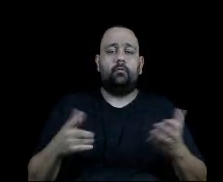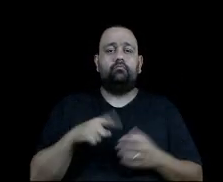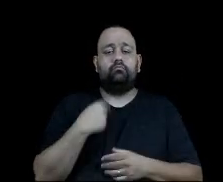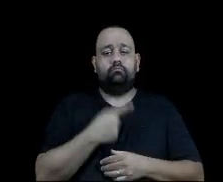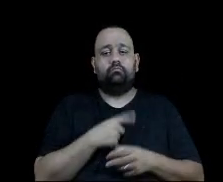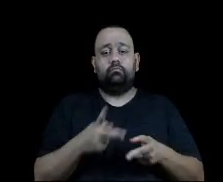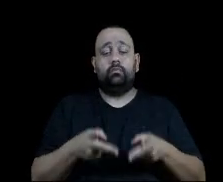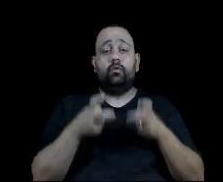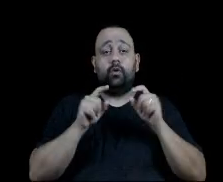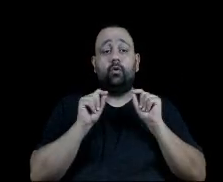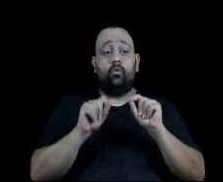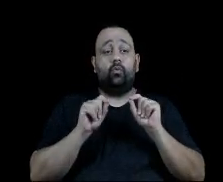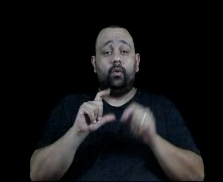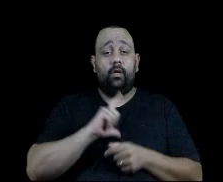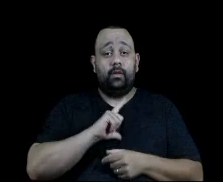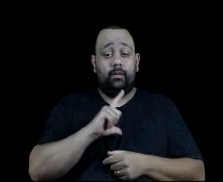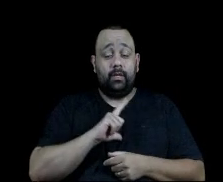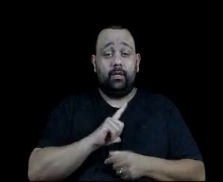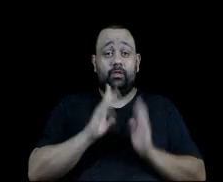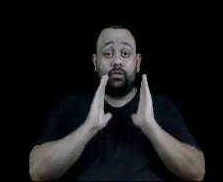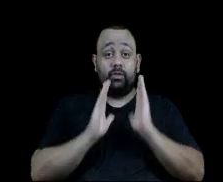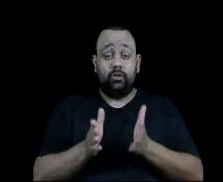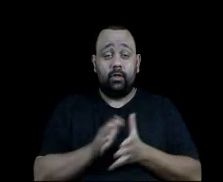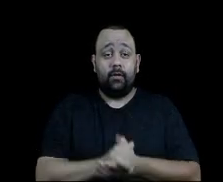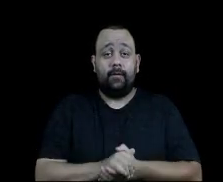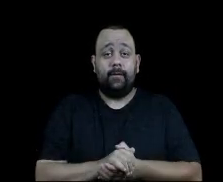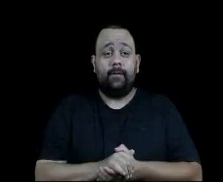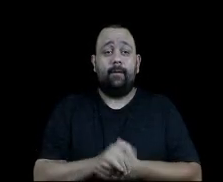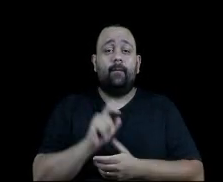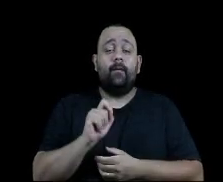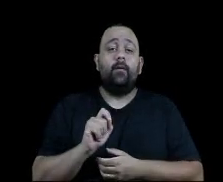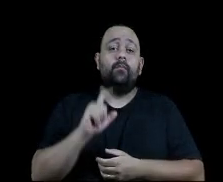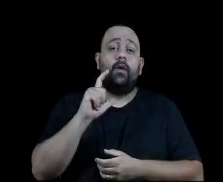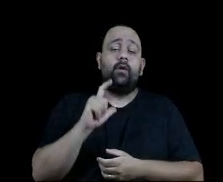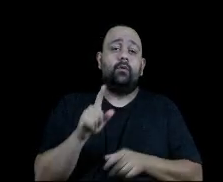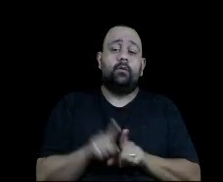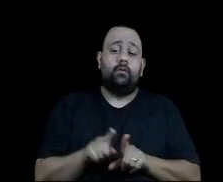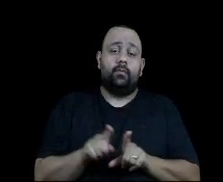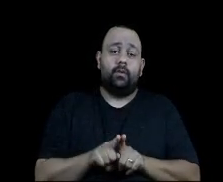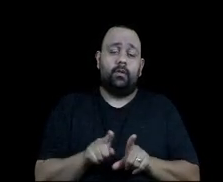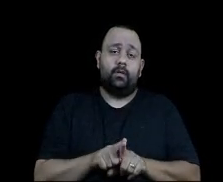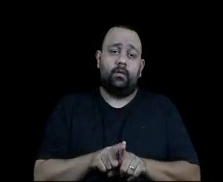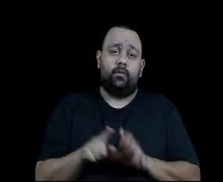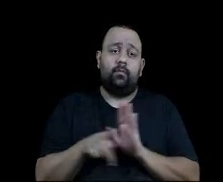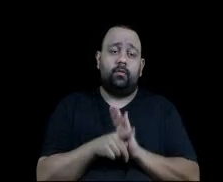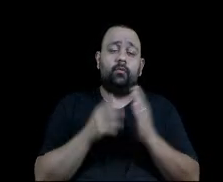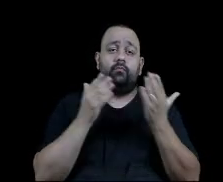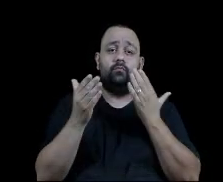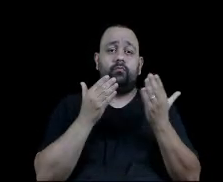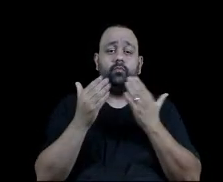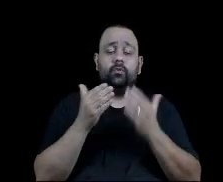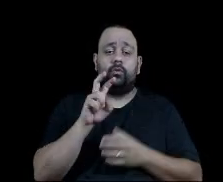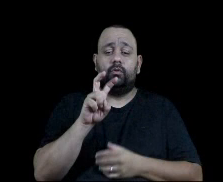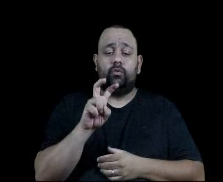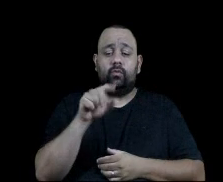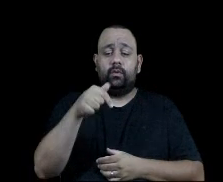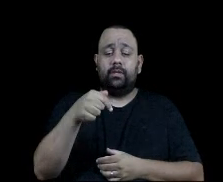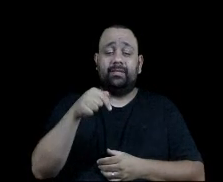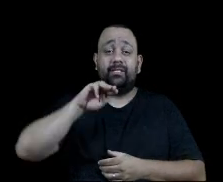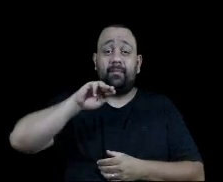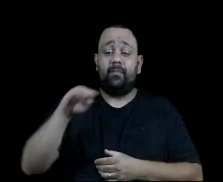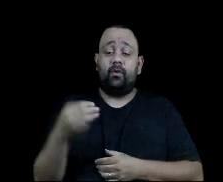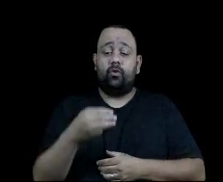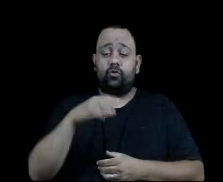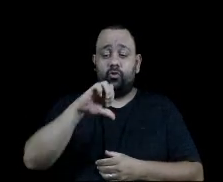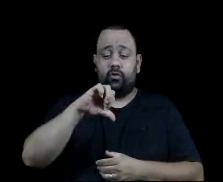2021. Então, a gente vê que teve um aumento aí, né, em